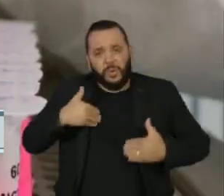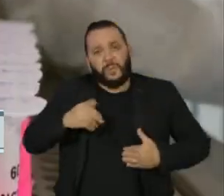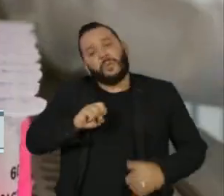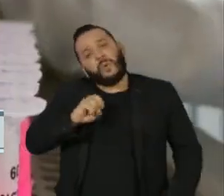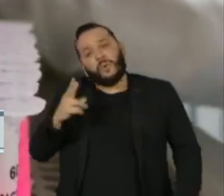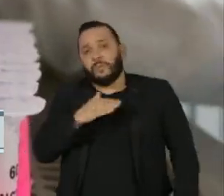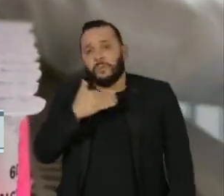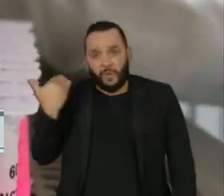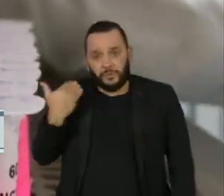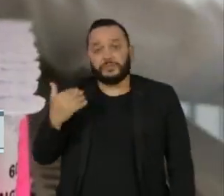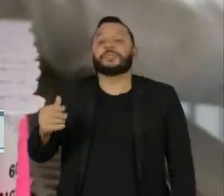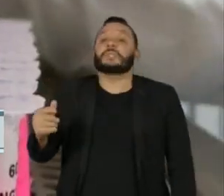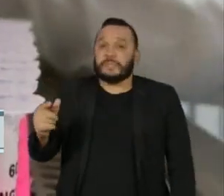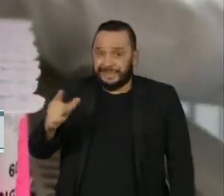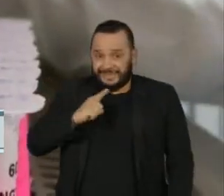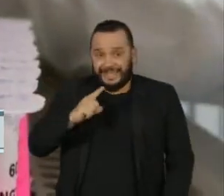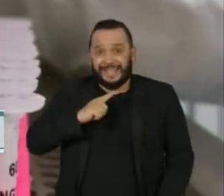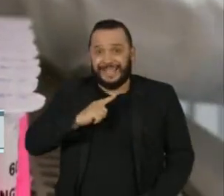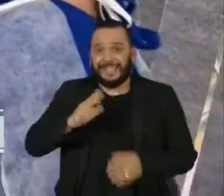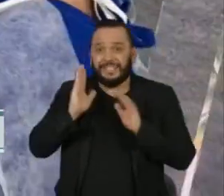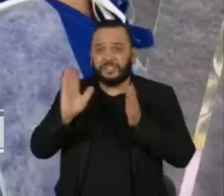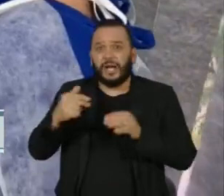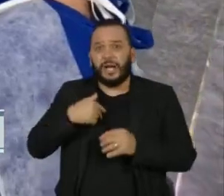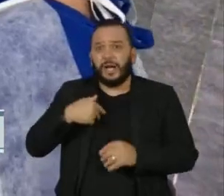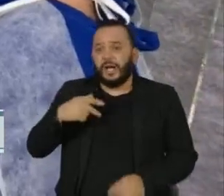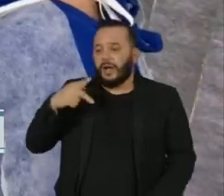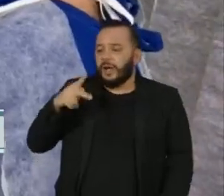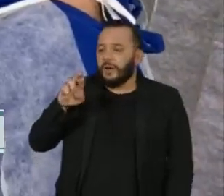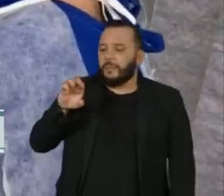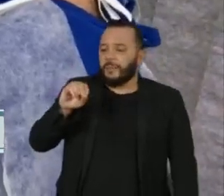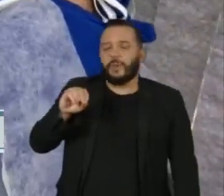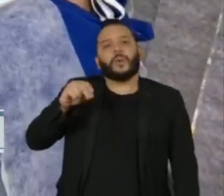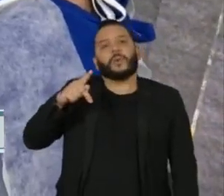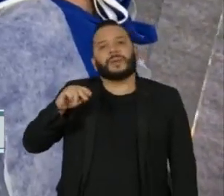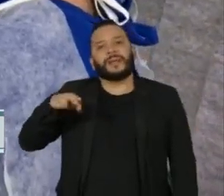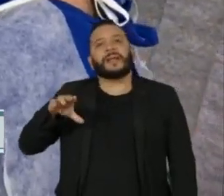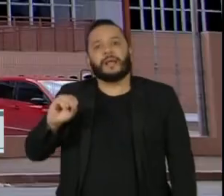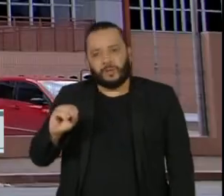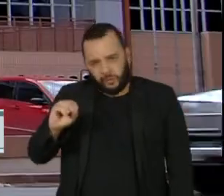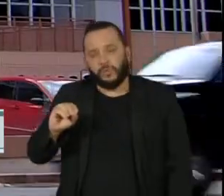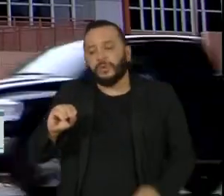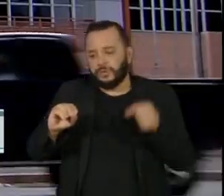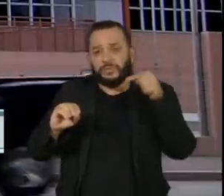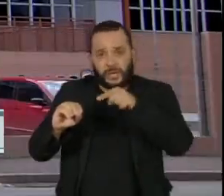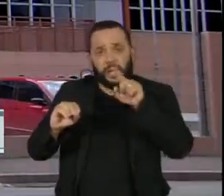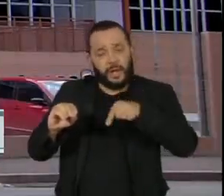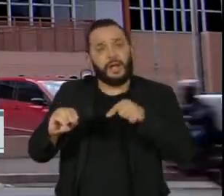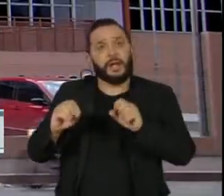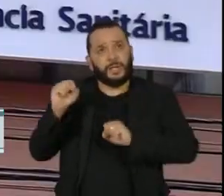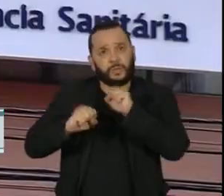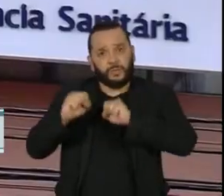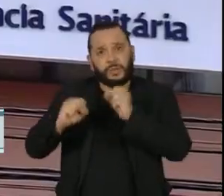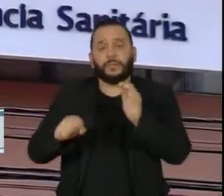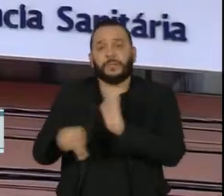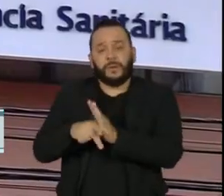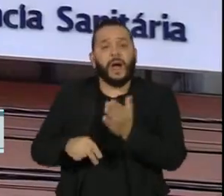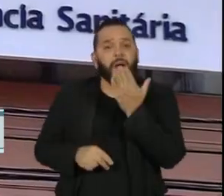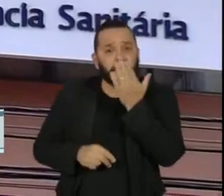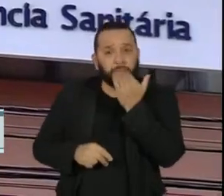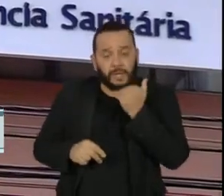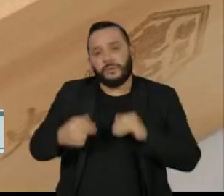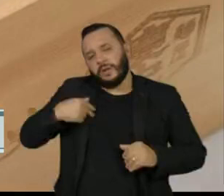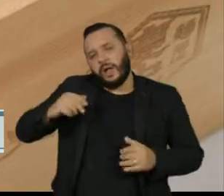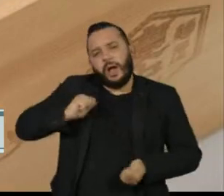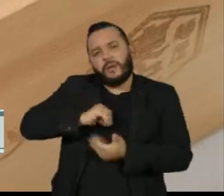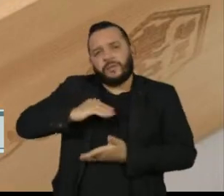contaminado um carregamento de propilenoglicol utilizado pela indústria de alimentos a Anvisa proibiu a venda e determinou o